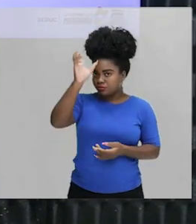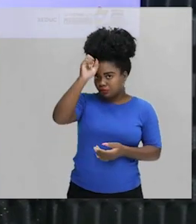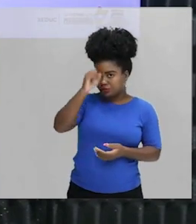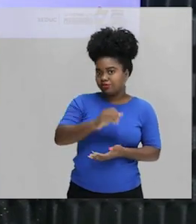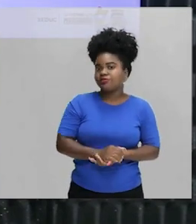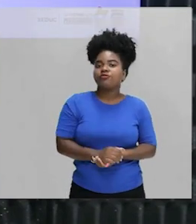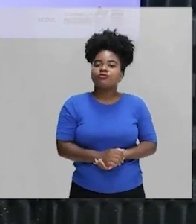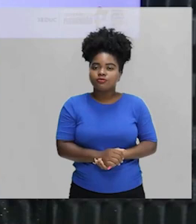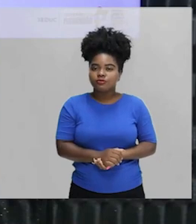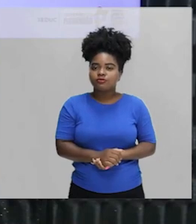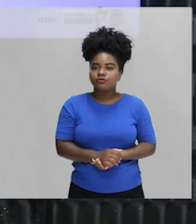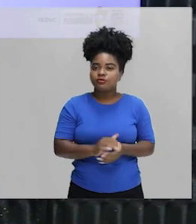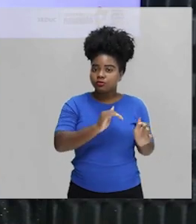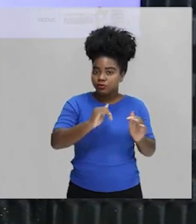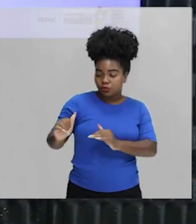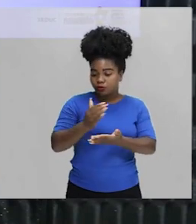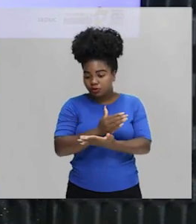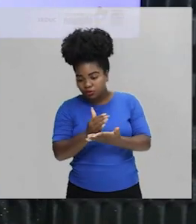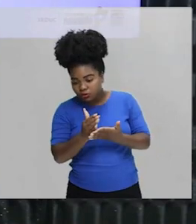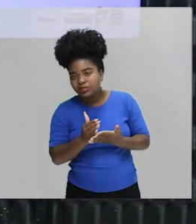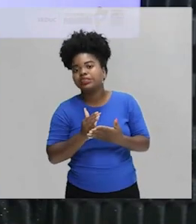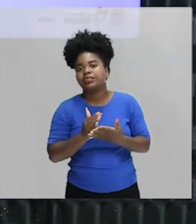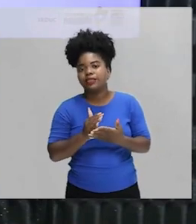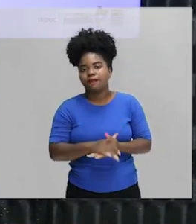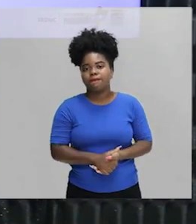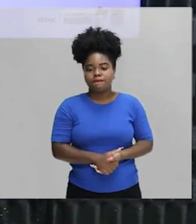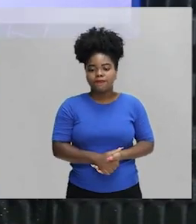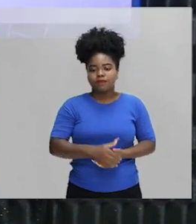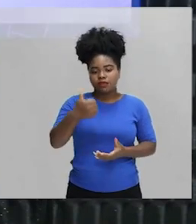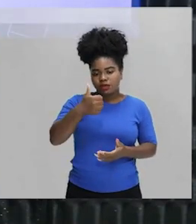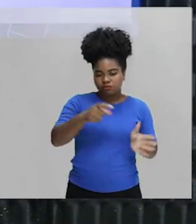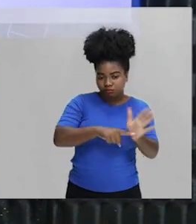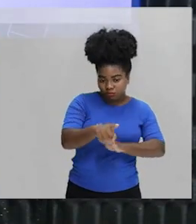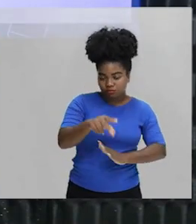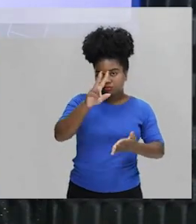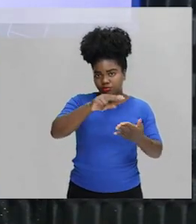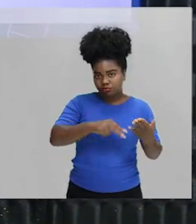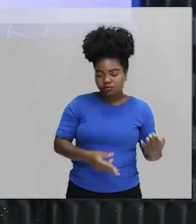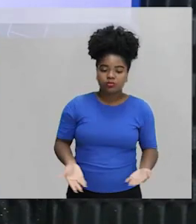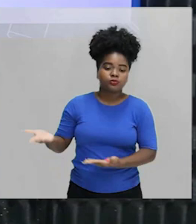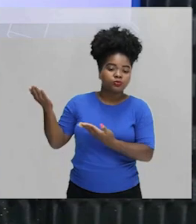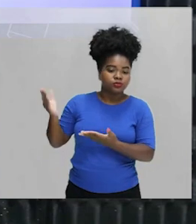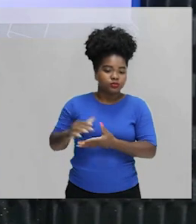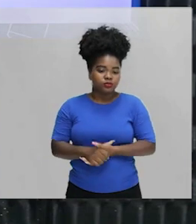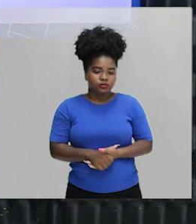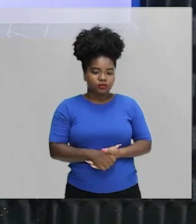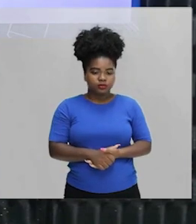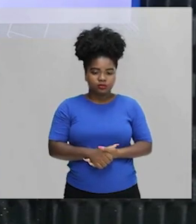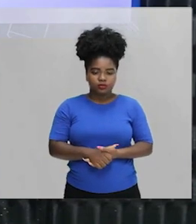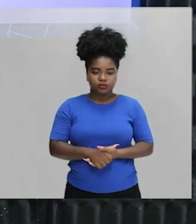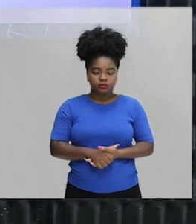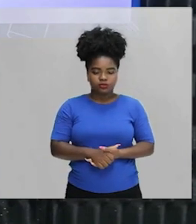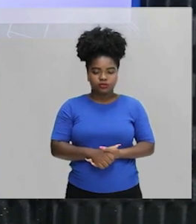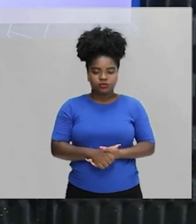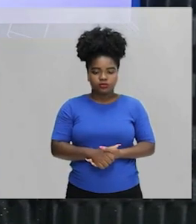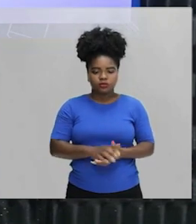vida toda bom então vamos para nossa primeira questão primeira questão de seguinte né